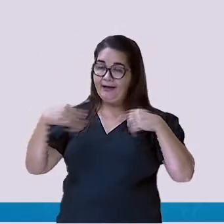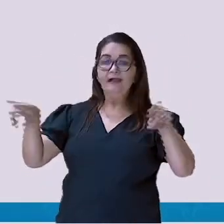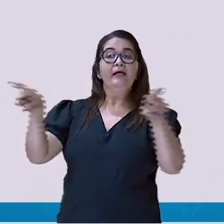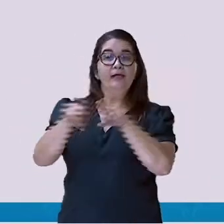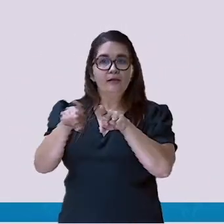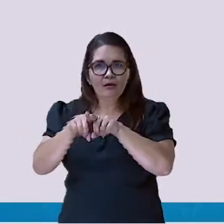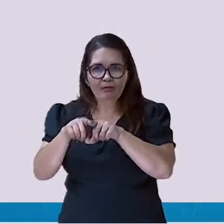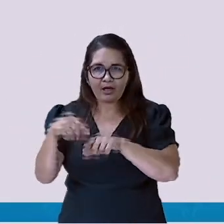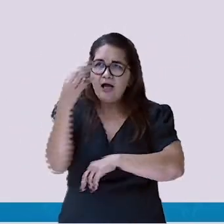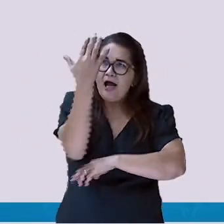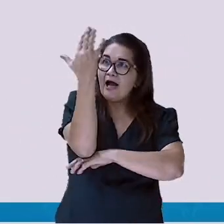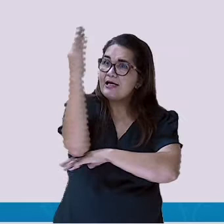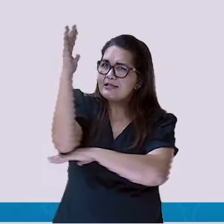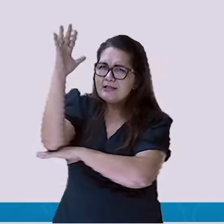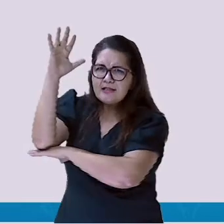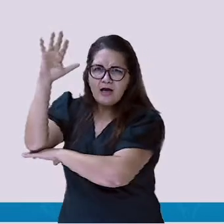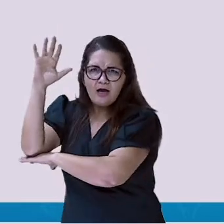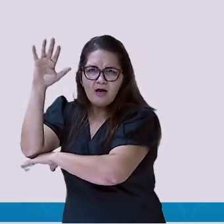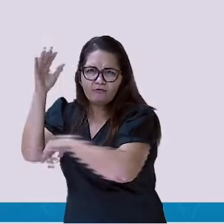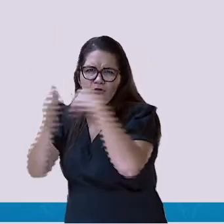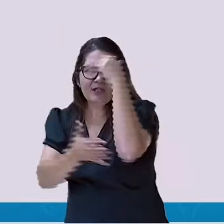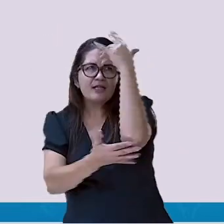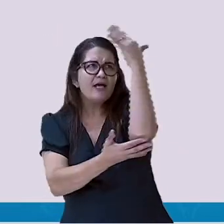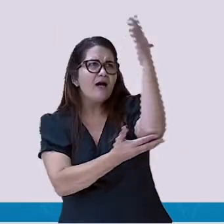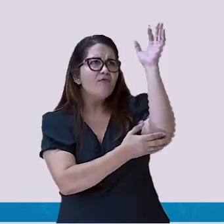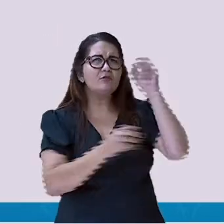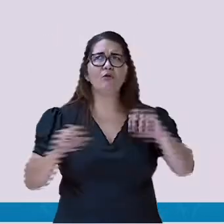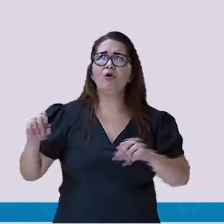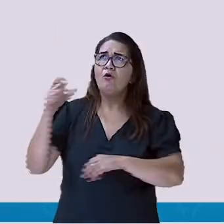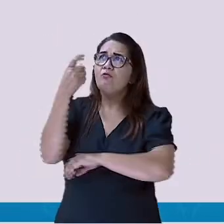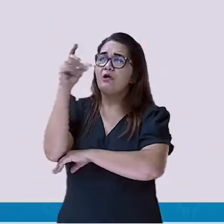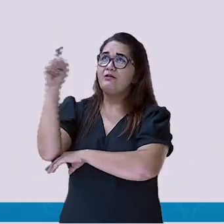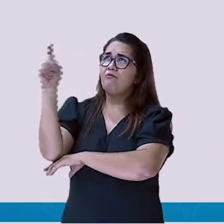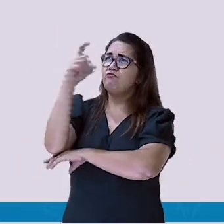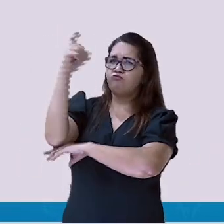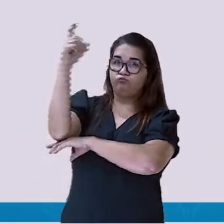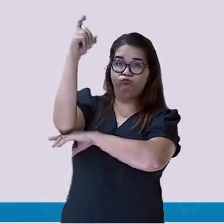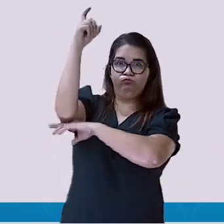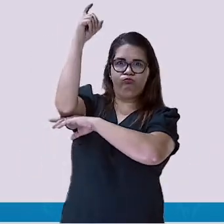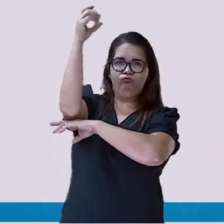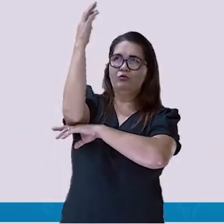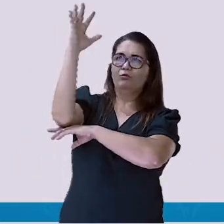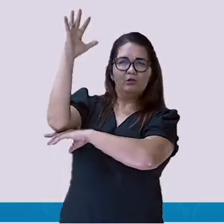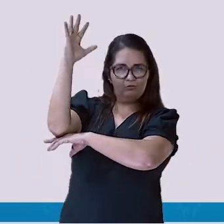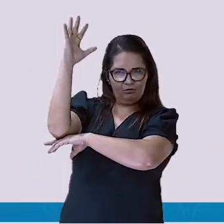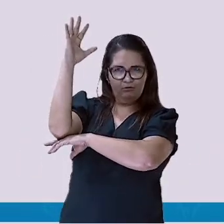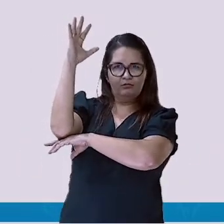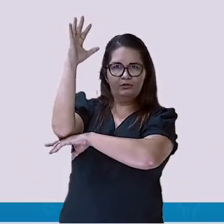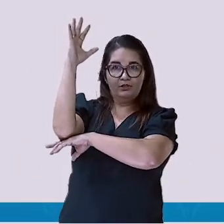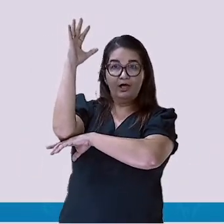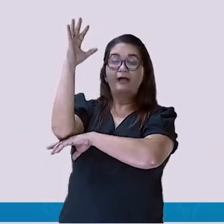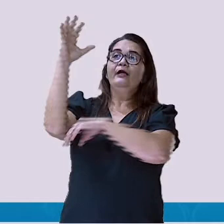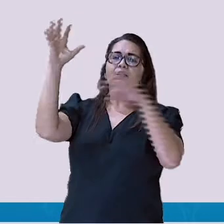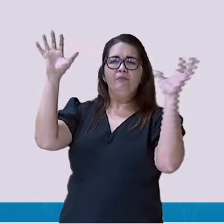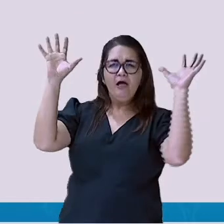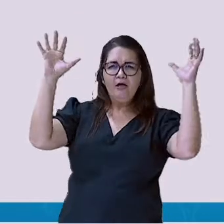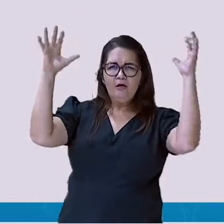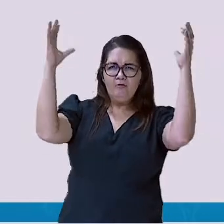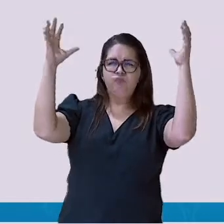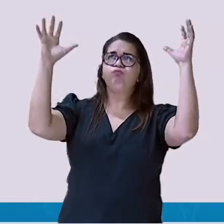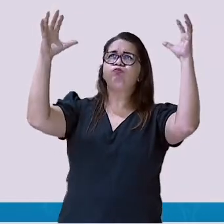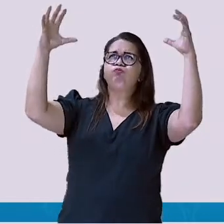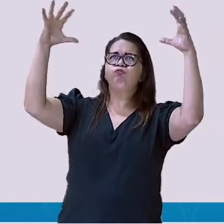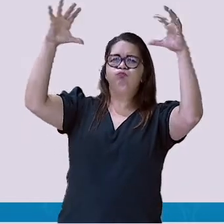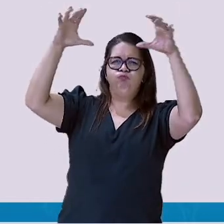árvores muito altas, uma mata muito fechada, uma mata densa. Ela é heterogênea e se desenvolve